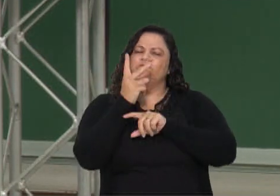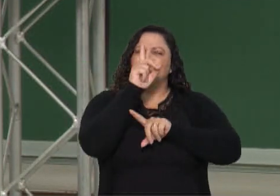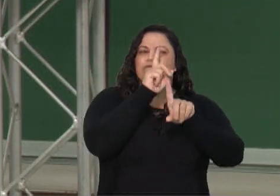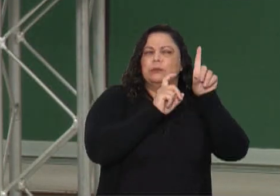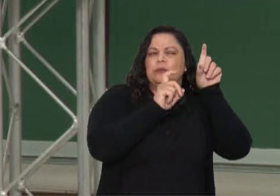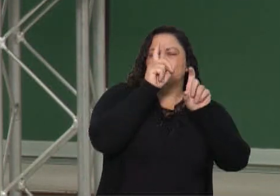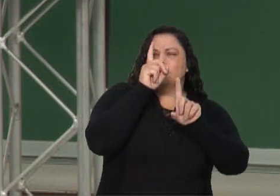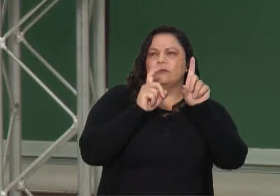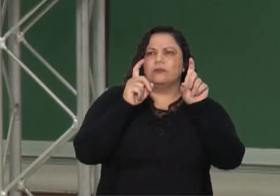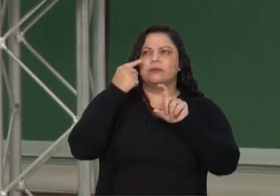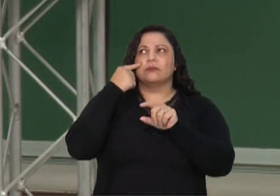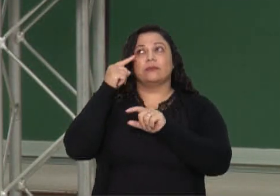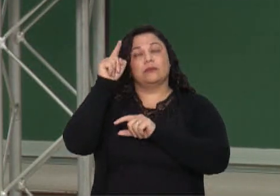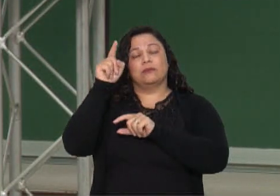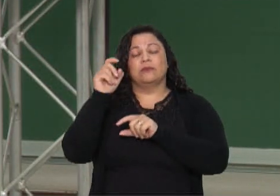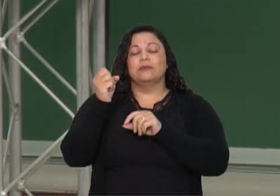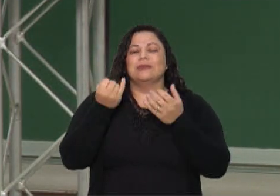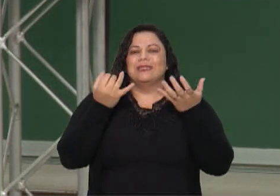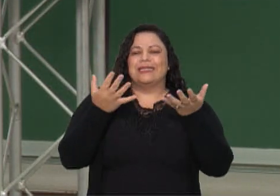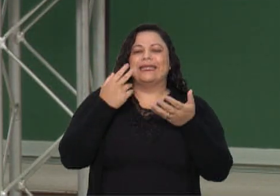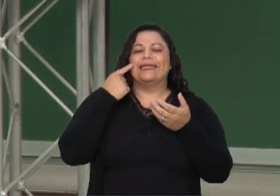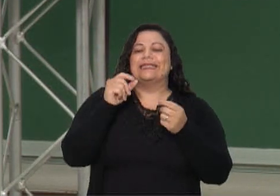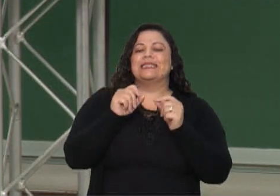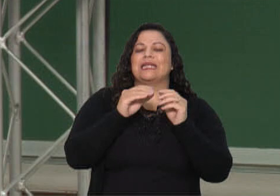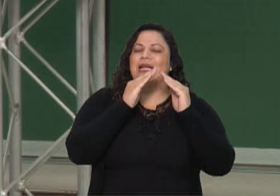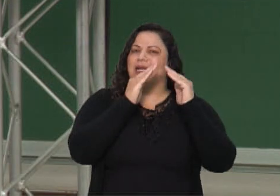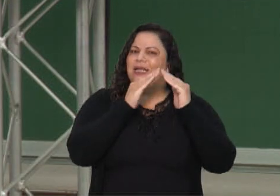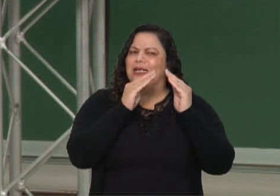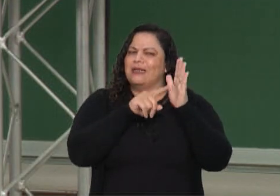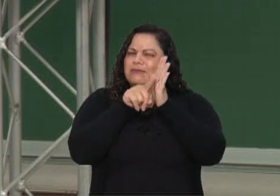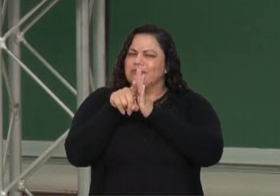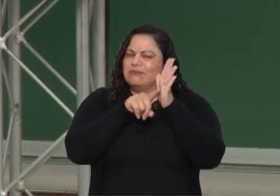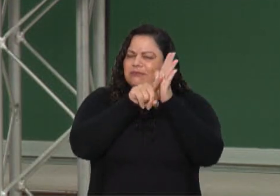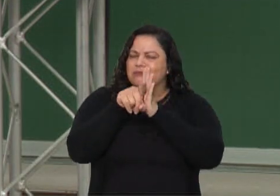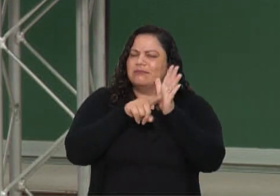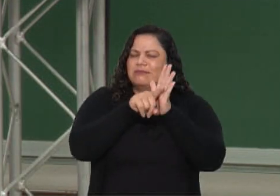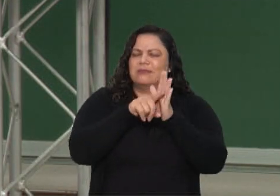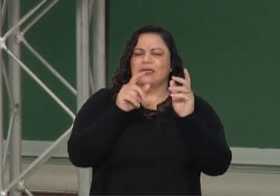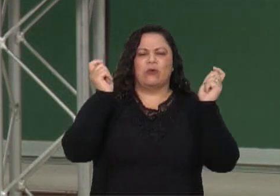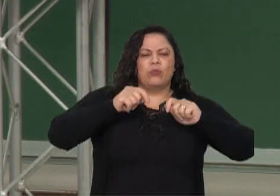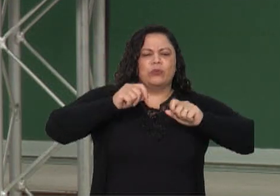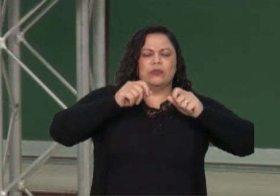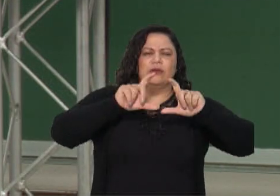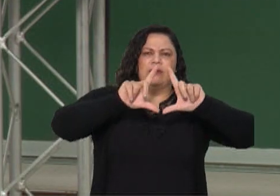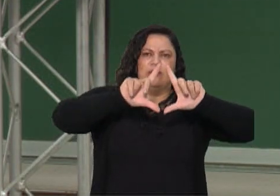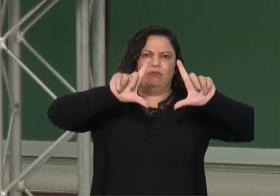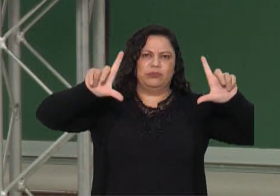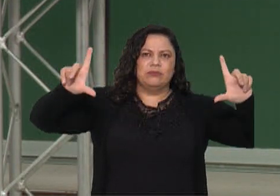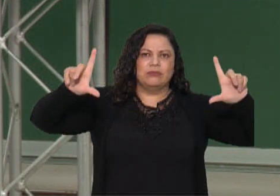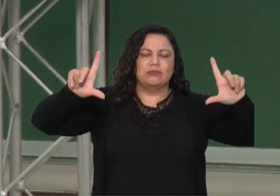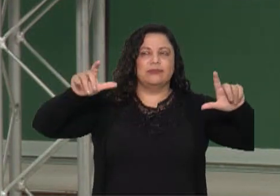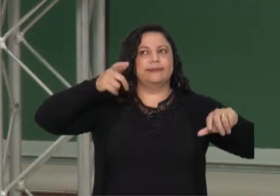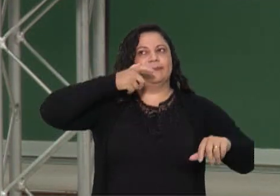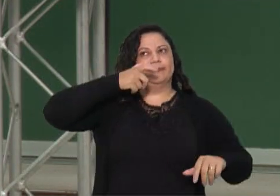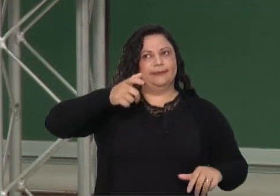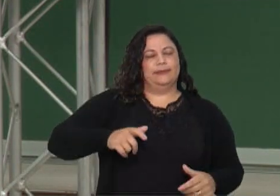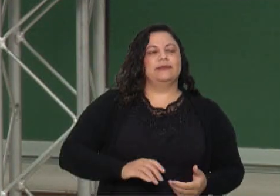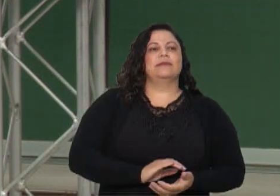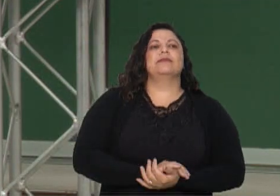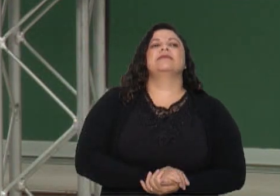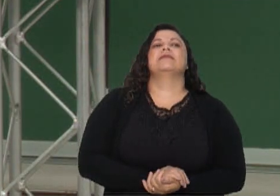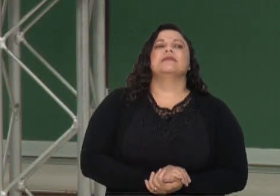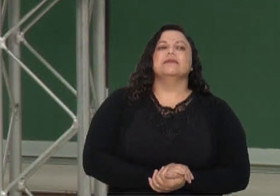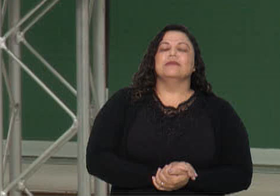se você quiser aí dar uma olhadinha em casa, procurar essa obra na internet para poder ampliar ela e procurar, é bem interessante, tá?